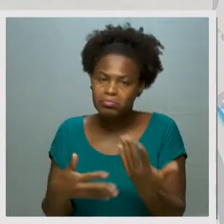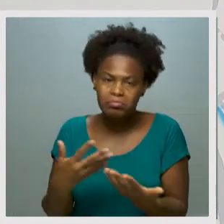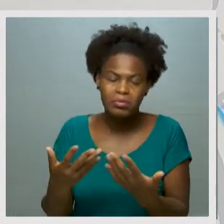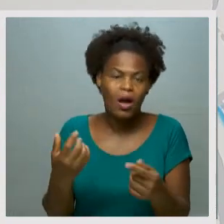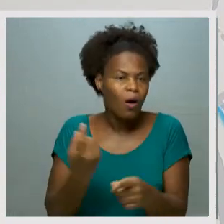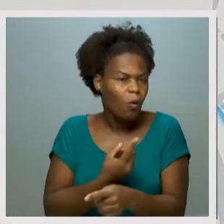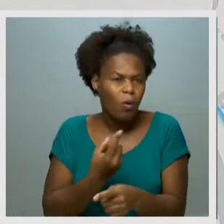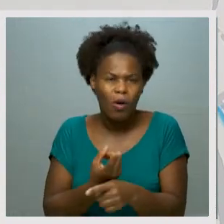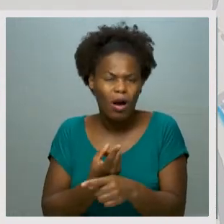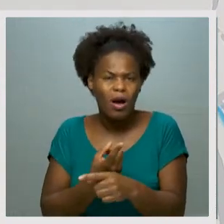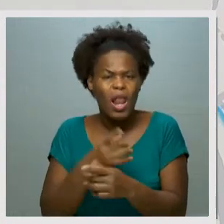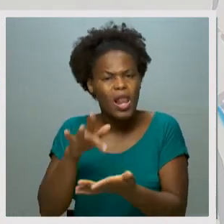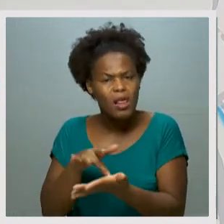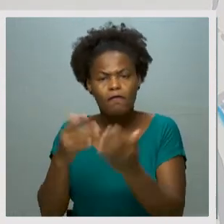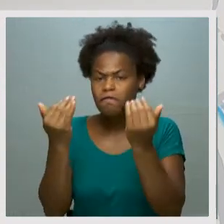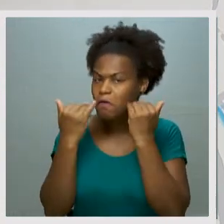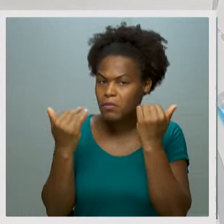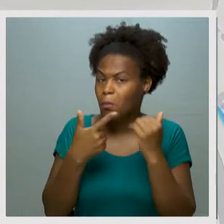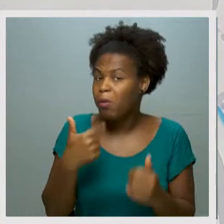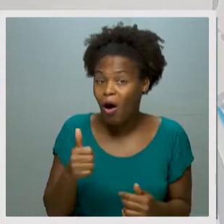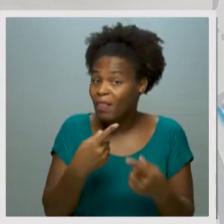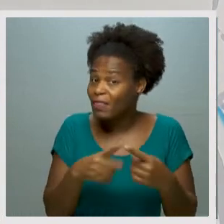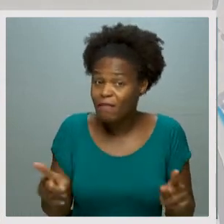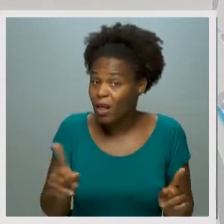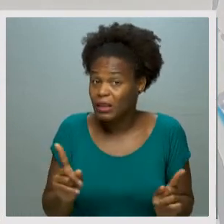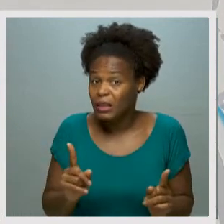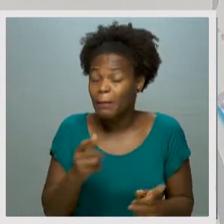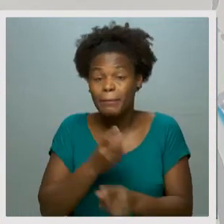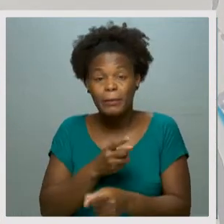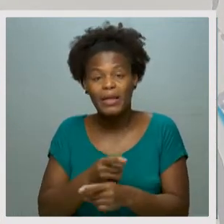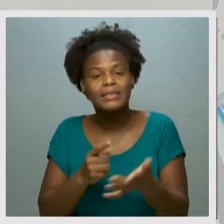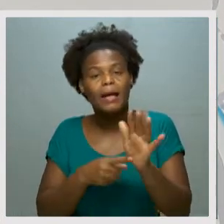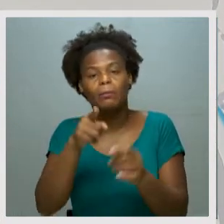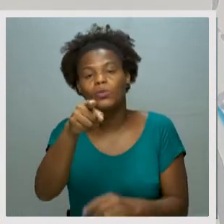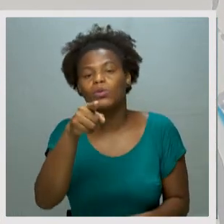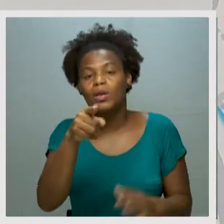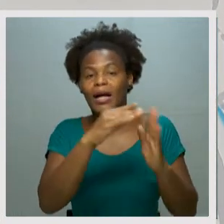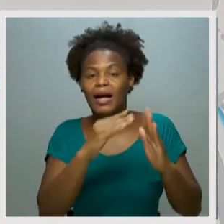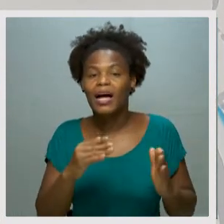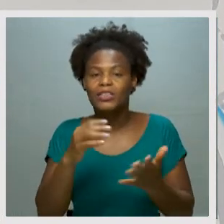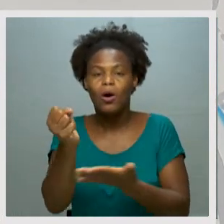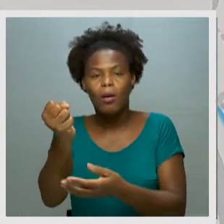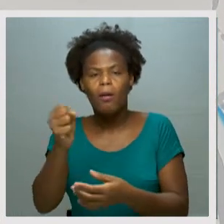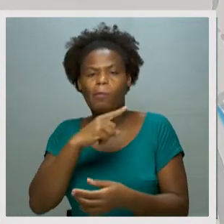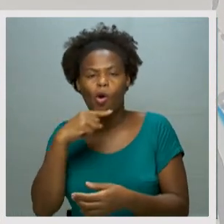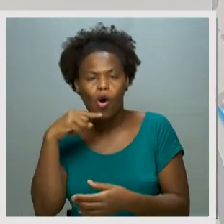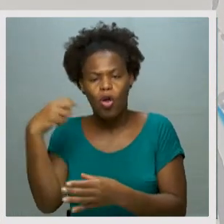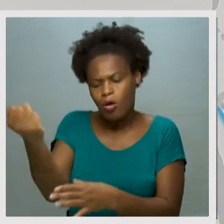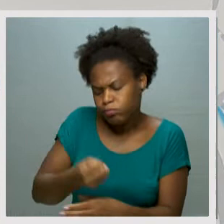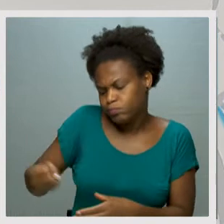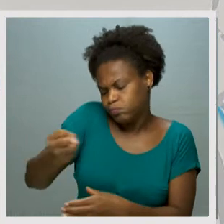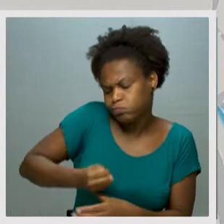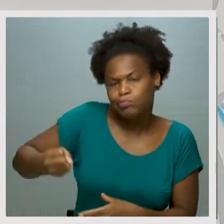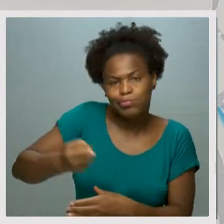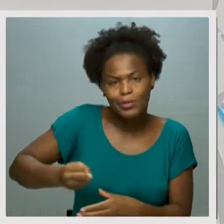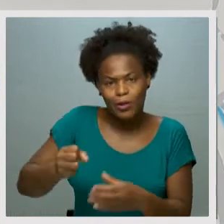de instruções, não podem ser coisas diferentes. Imaginemos que você está a fazer lá em casa uma culinária, bolo, sei lá, alguma